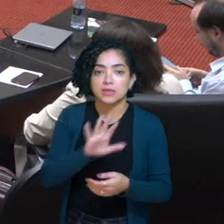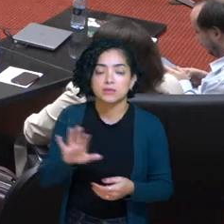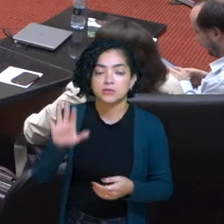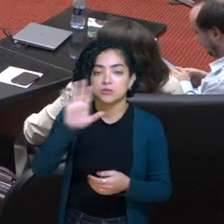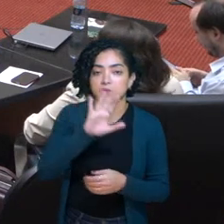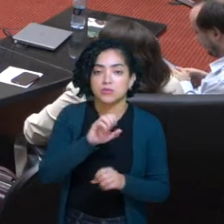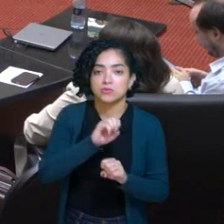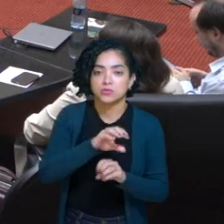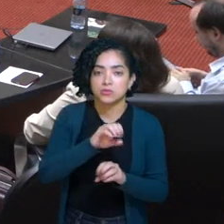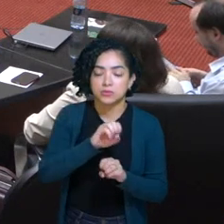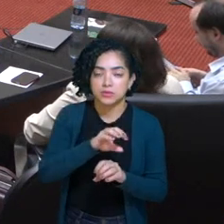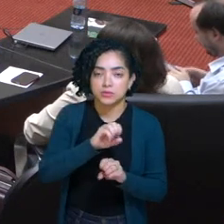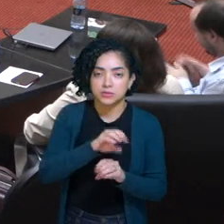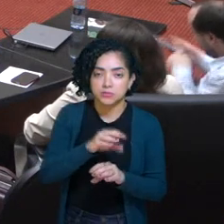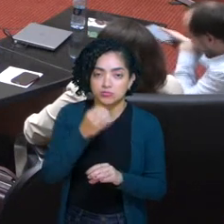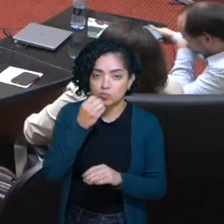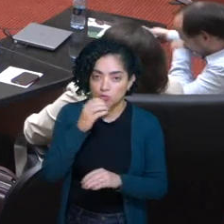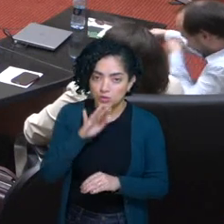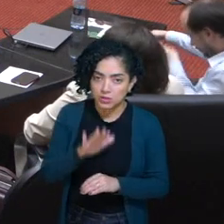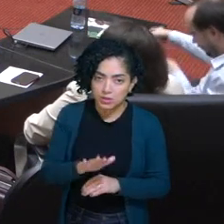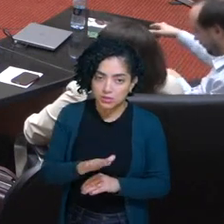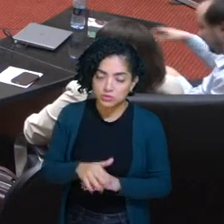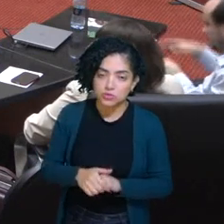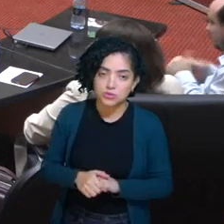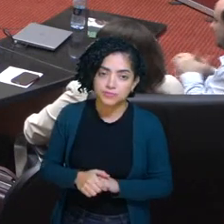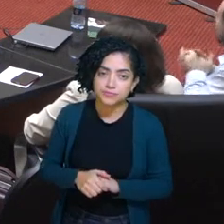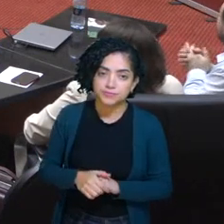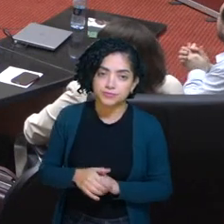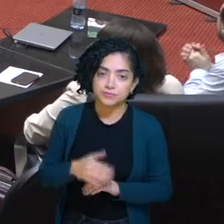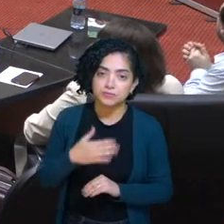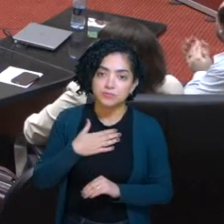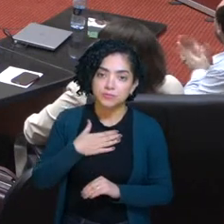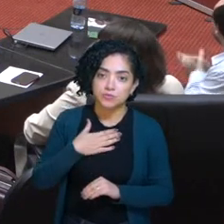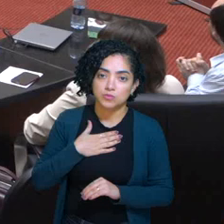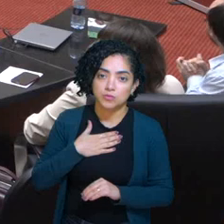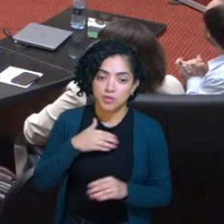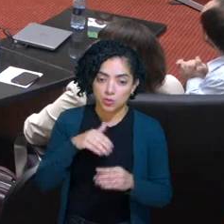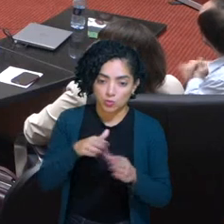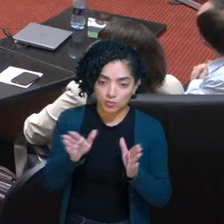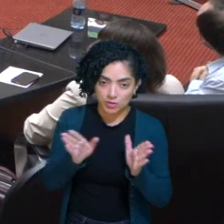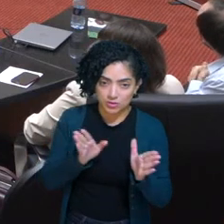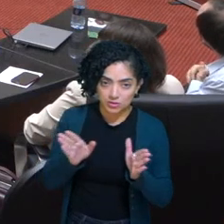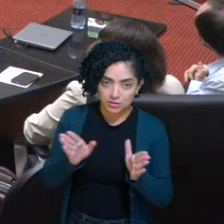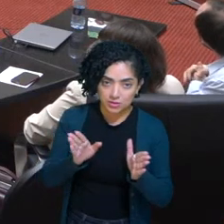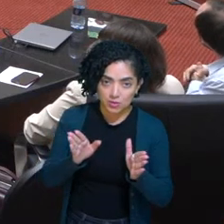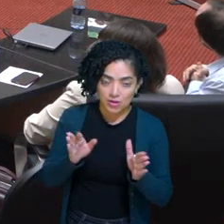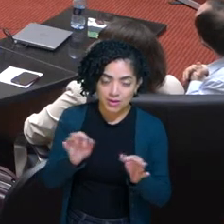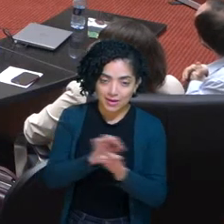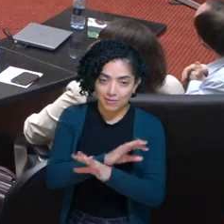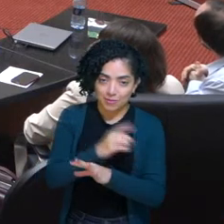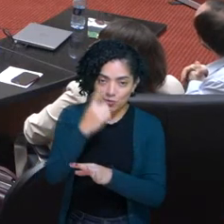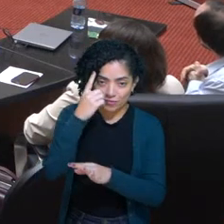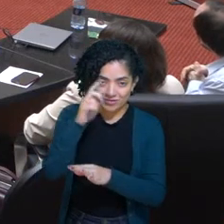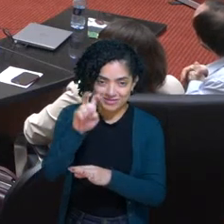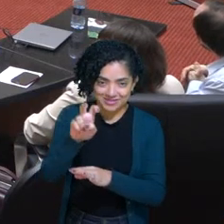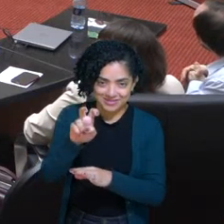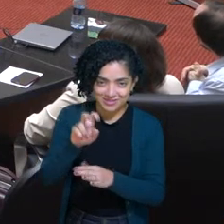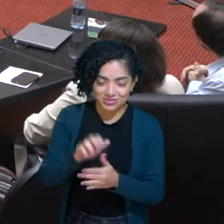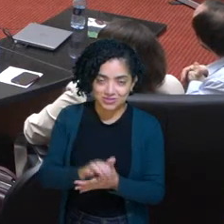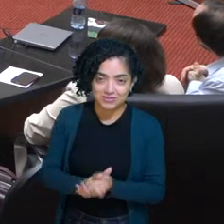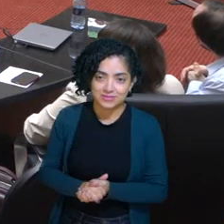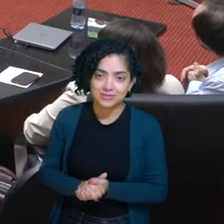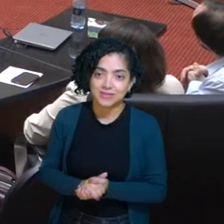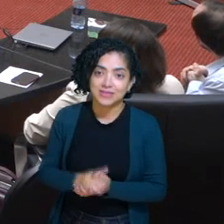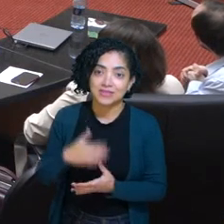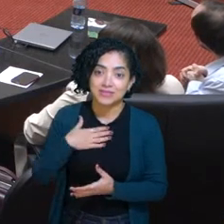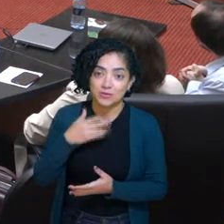vontade boa tarde deputada o meu mandato no conselho acabou 15 dias então